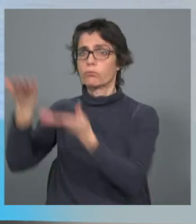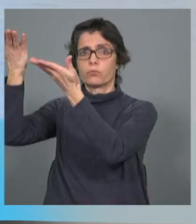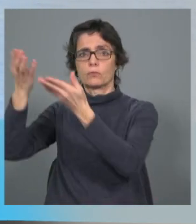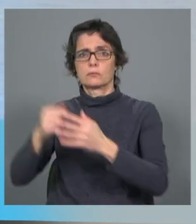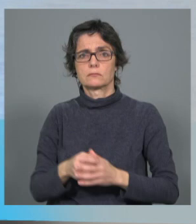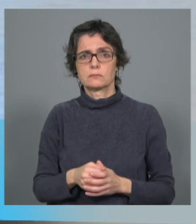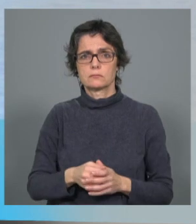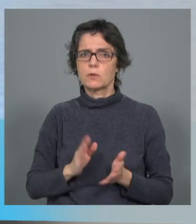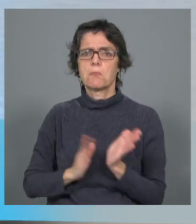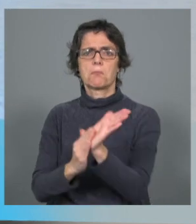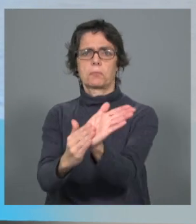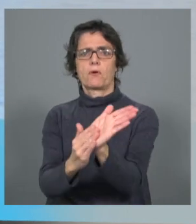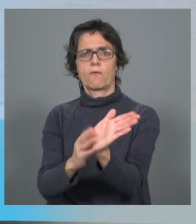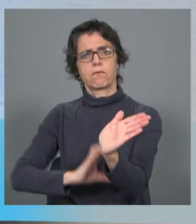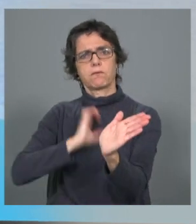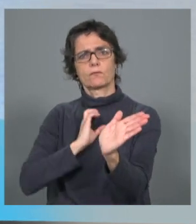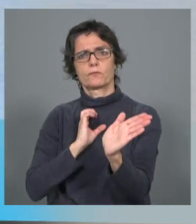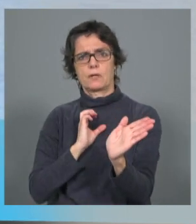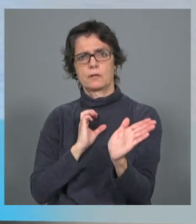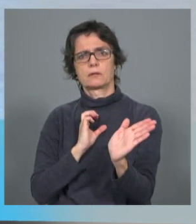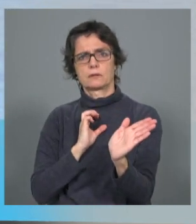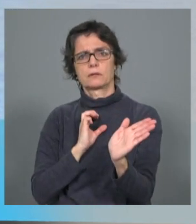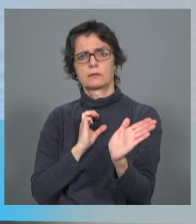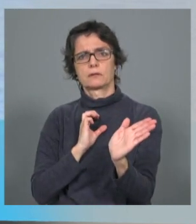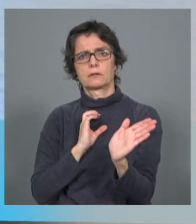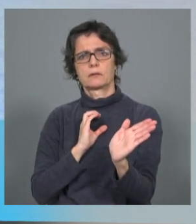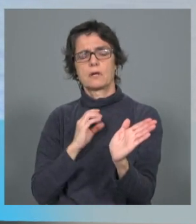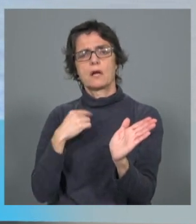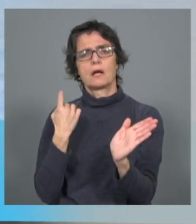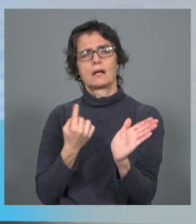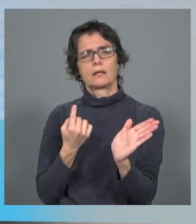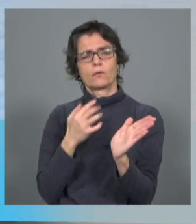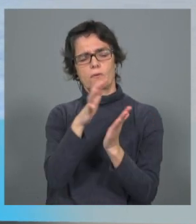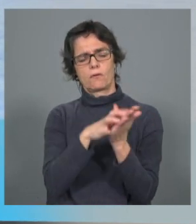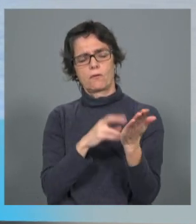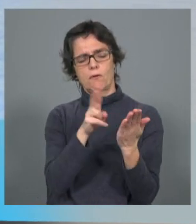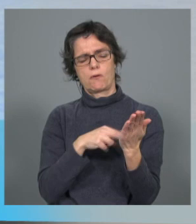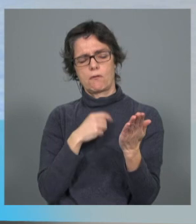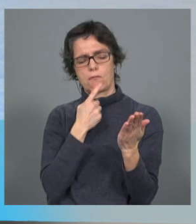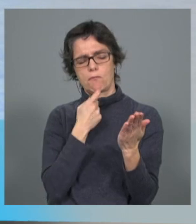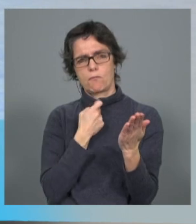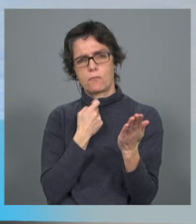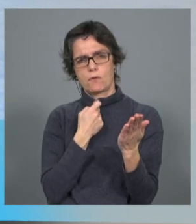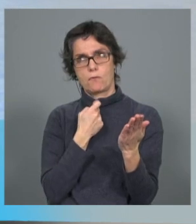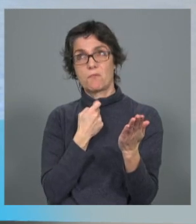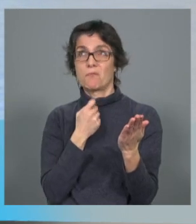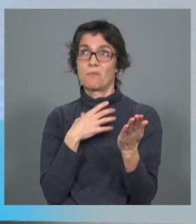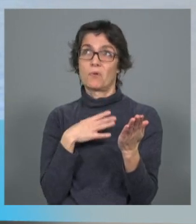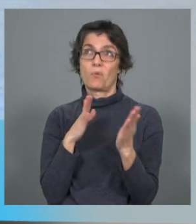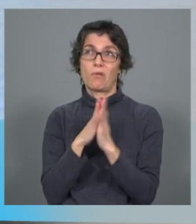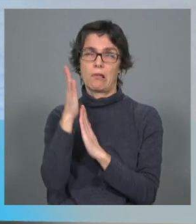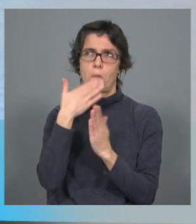uma outra coisa que o texto também diz, até porque eu posso perguntar até que ponto pode um Deus que me pede o meu